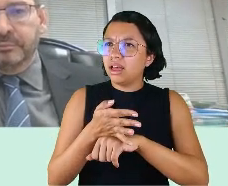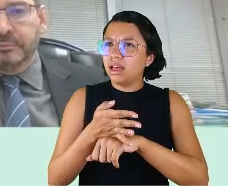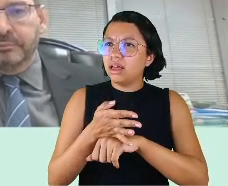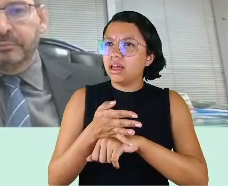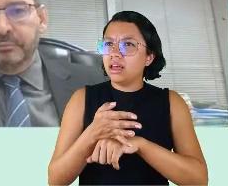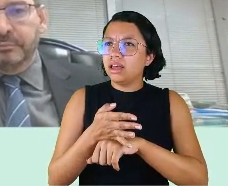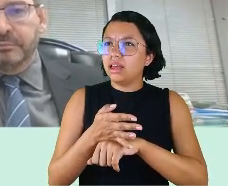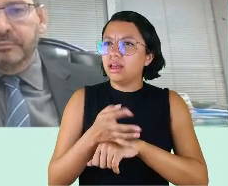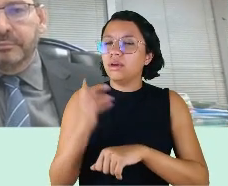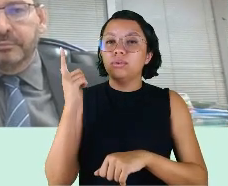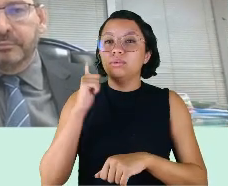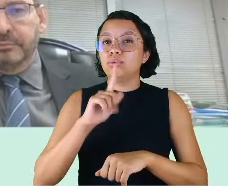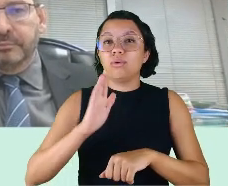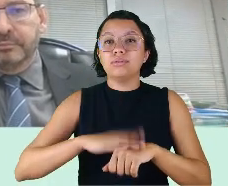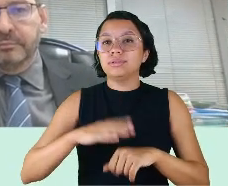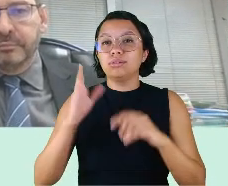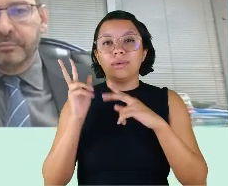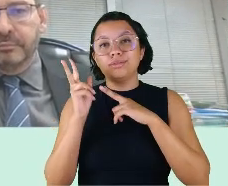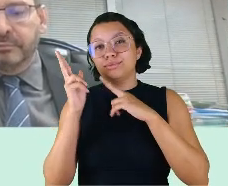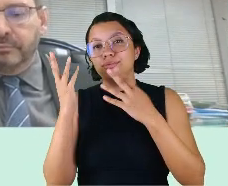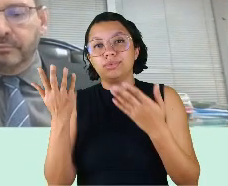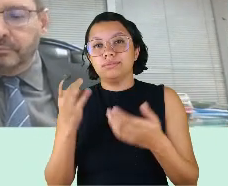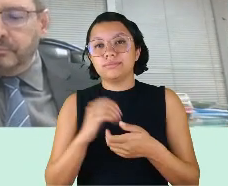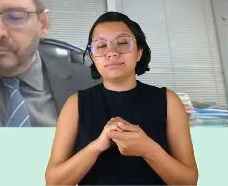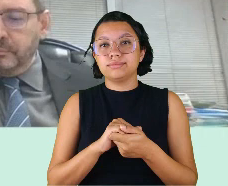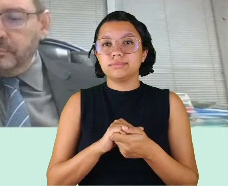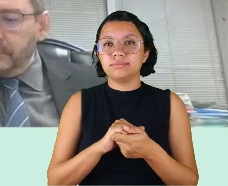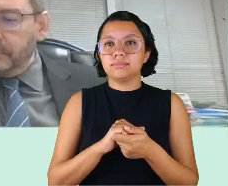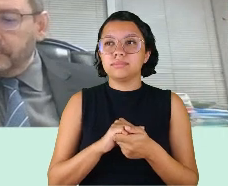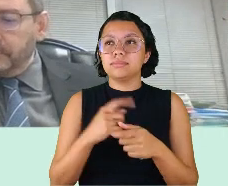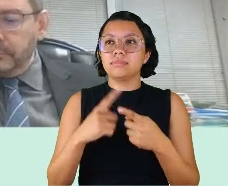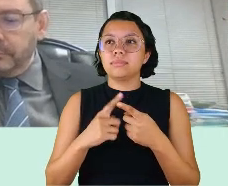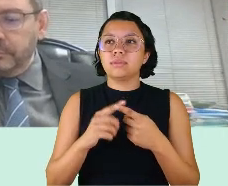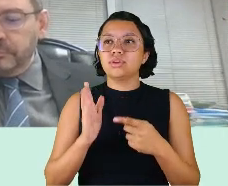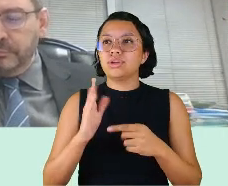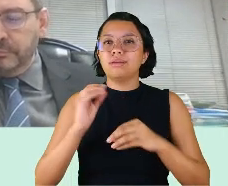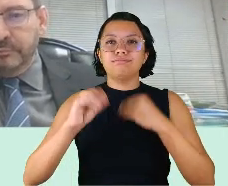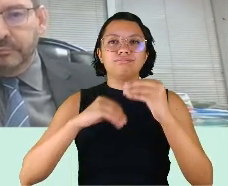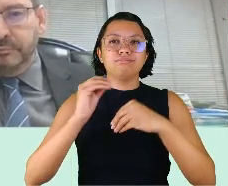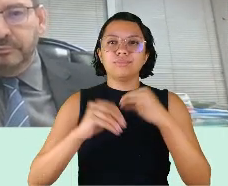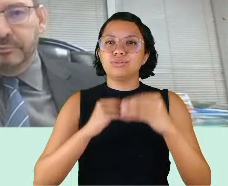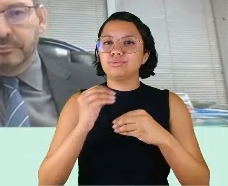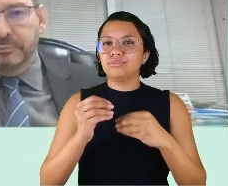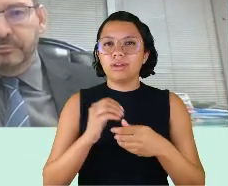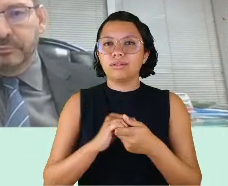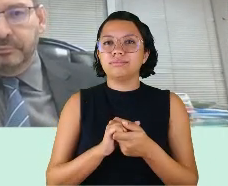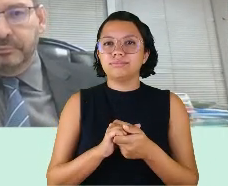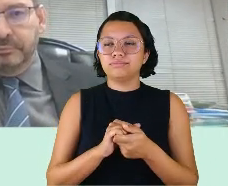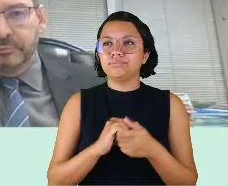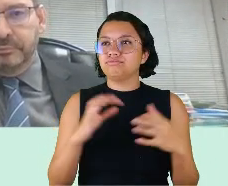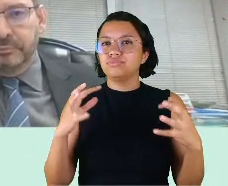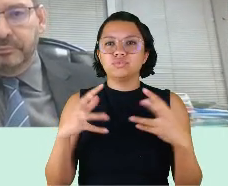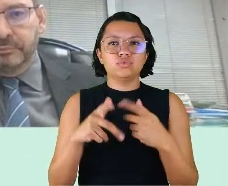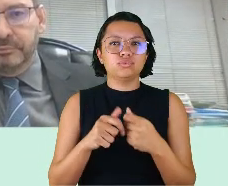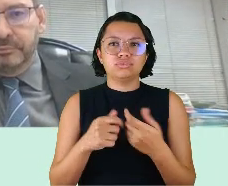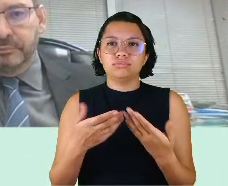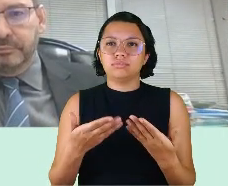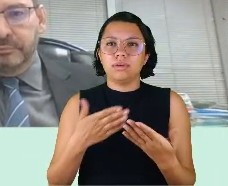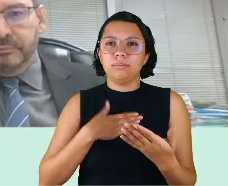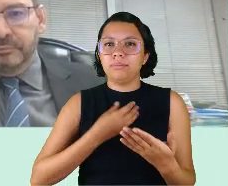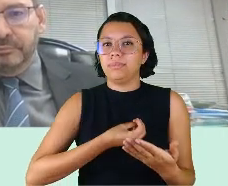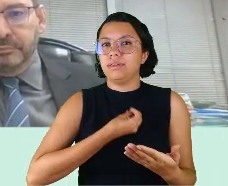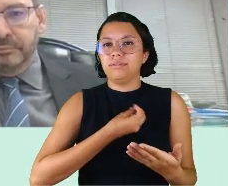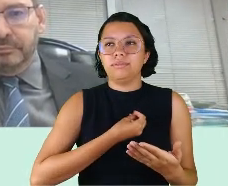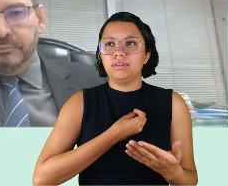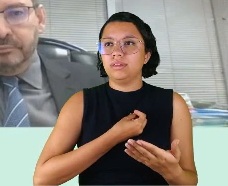madrugada? Ele falou, mas eu já não consigo mais dormir. Porque eu já misturei tudo, assim,